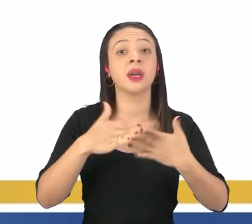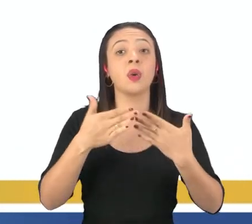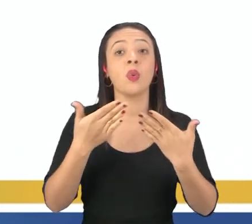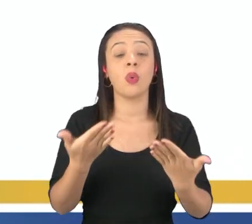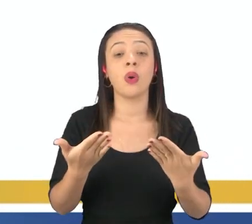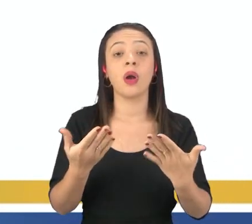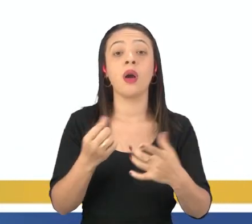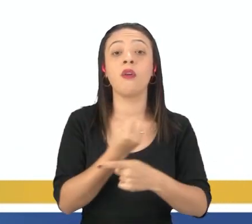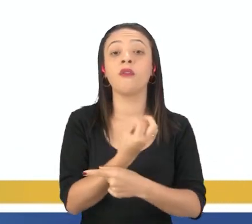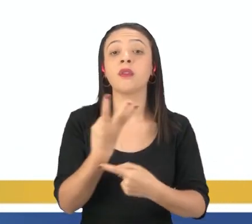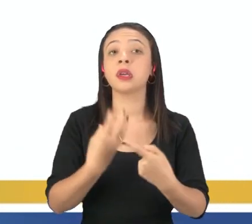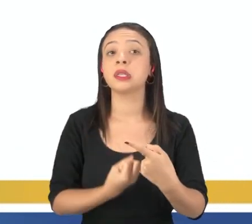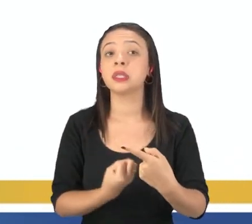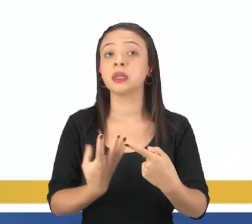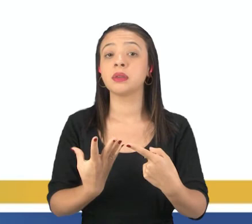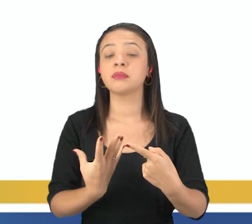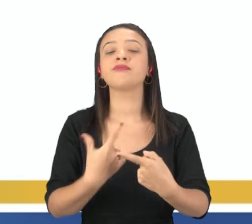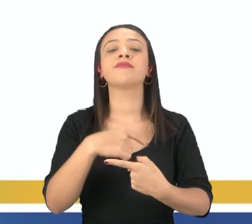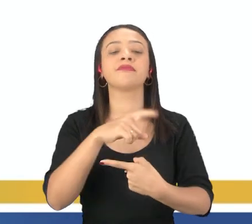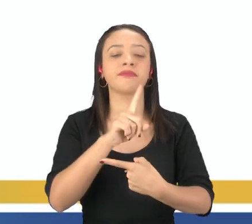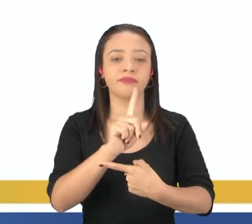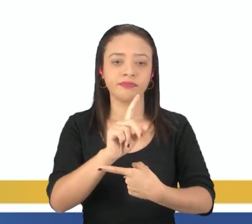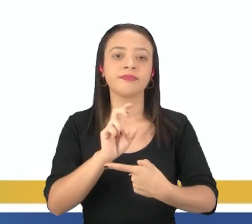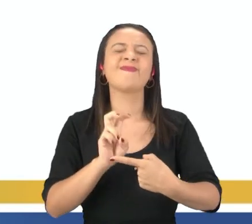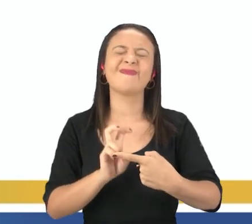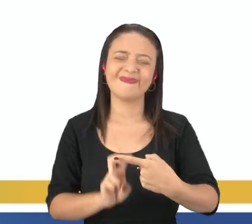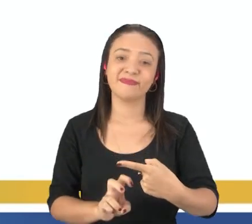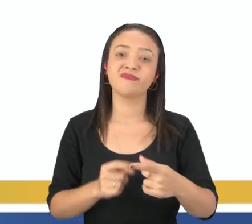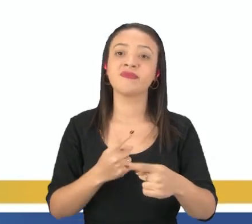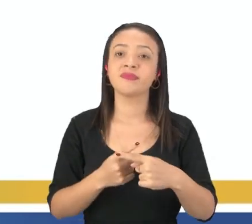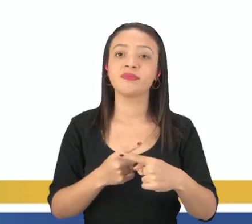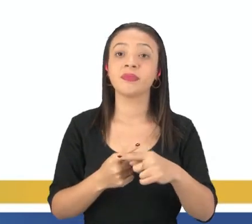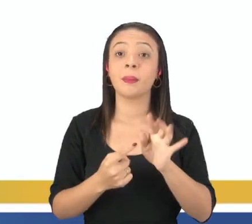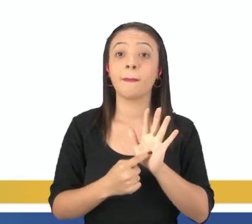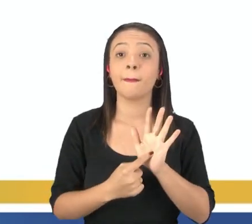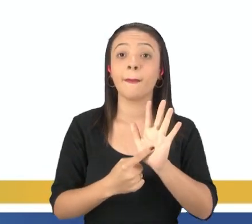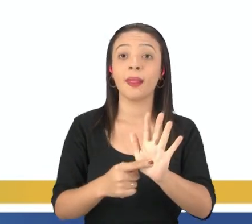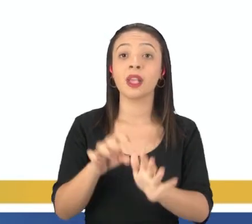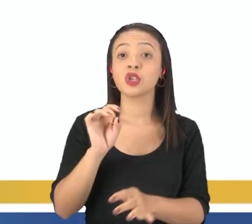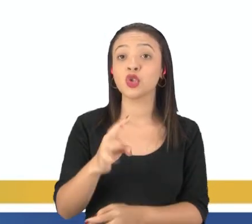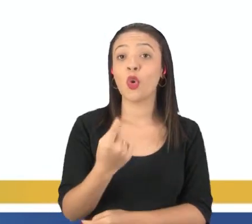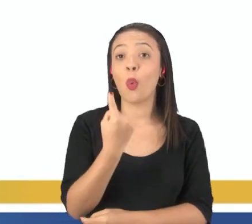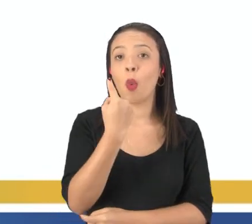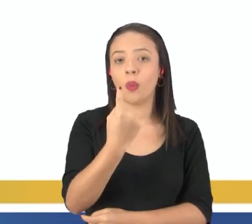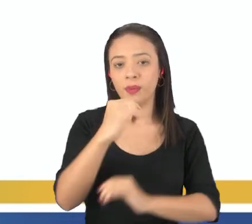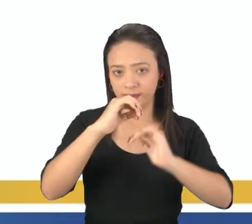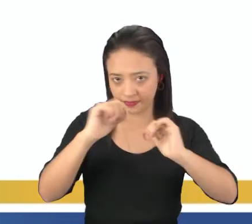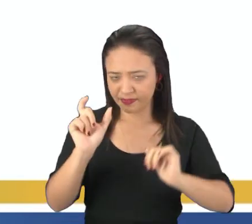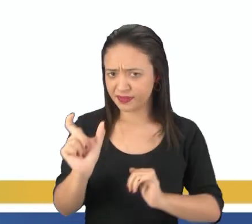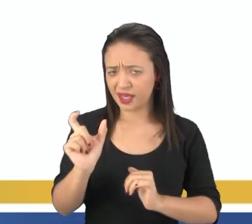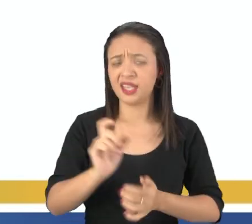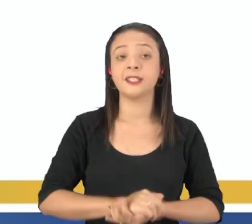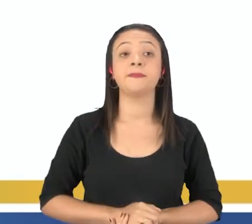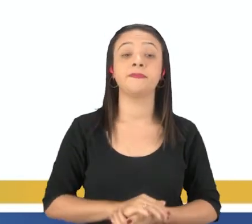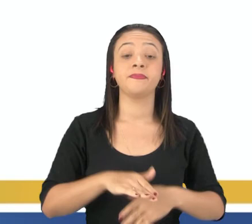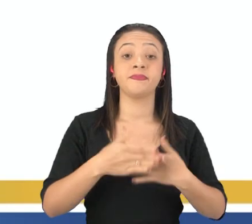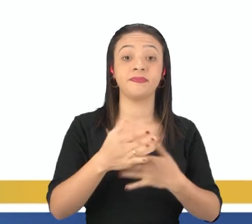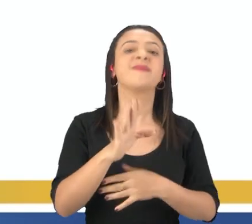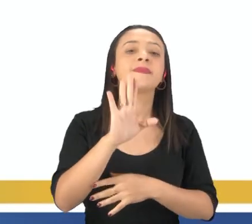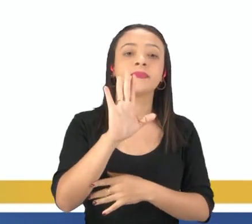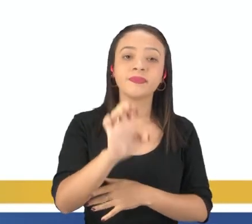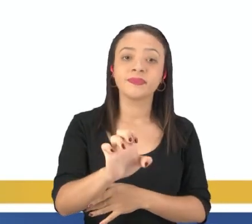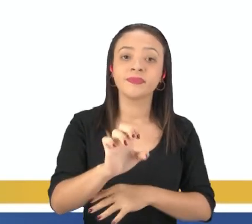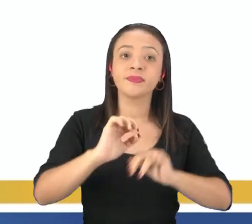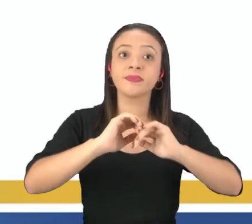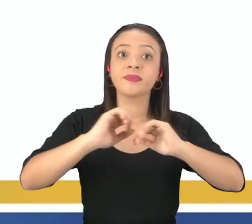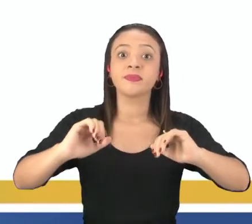ser a fração que vai representar logo vai ser um quinto porque a parte destacada só tem um agora a letra